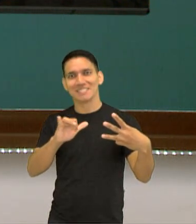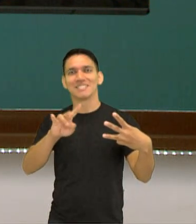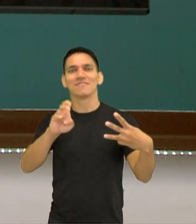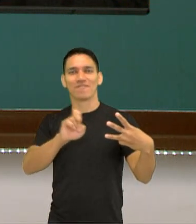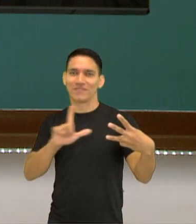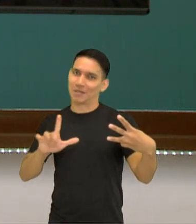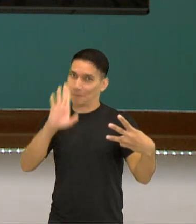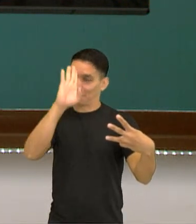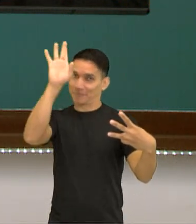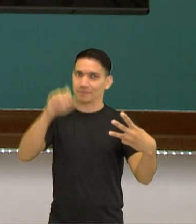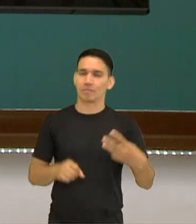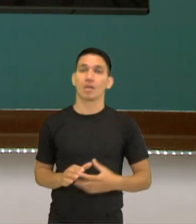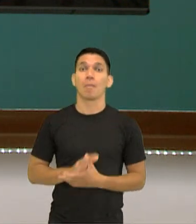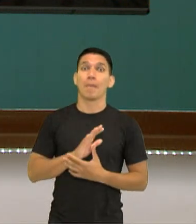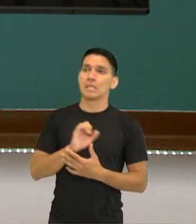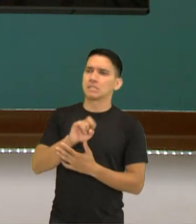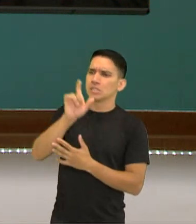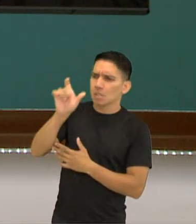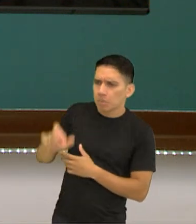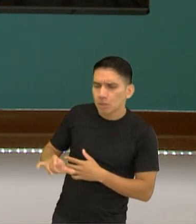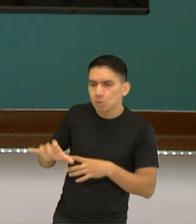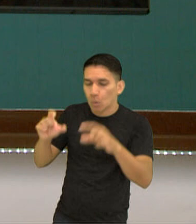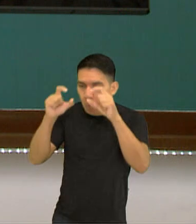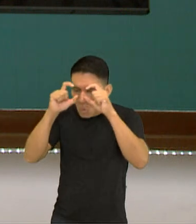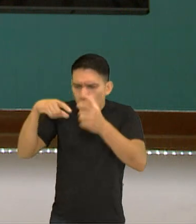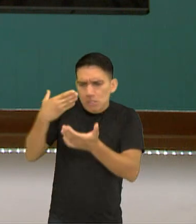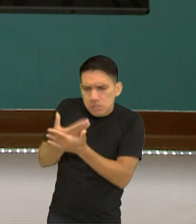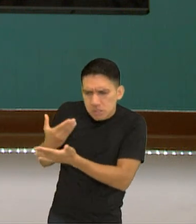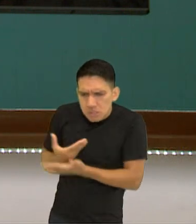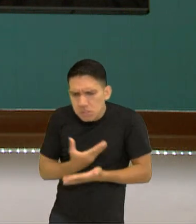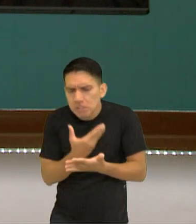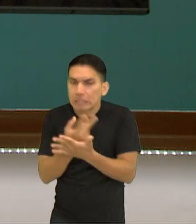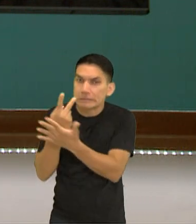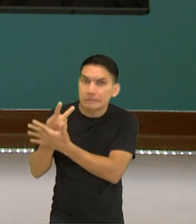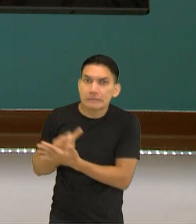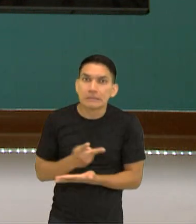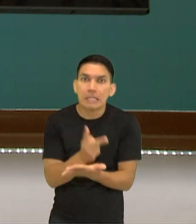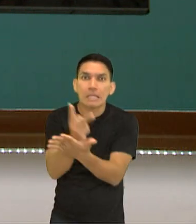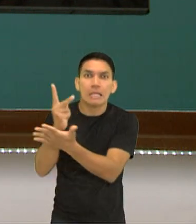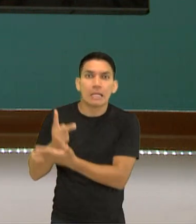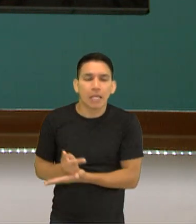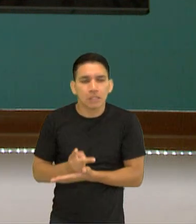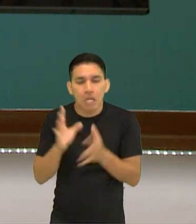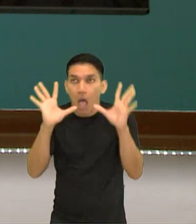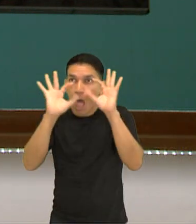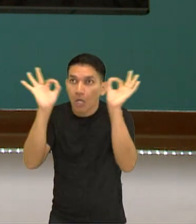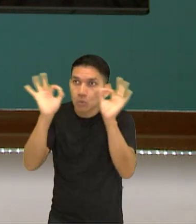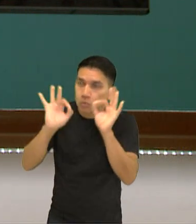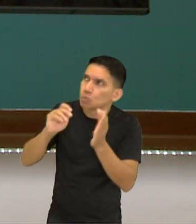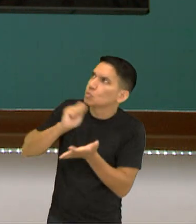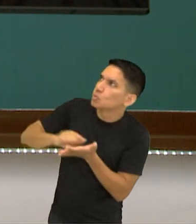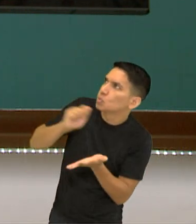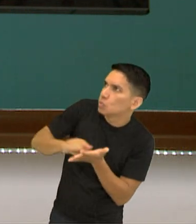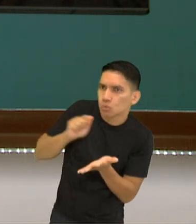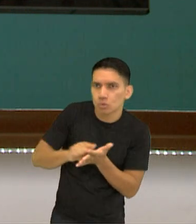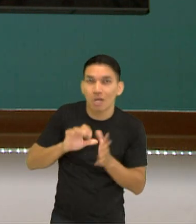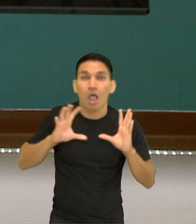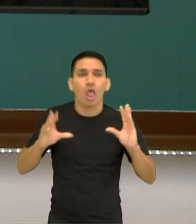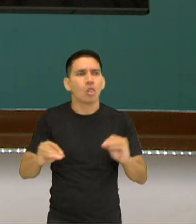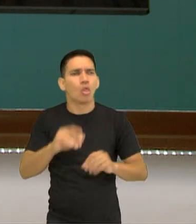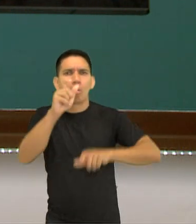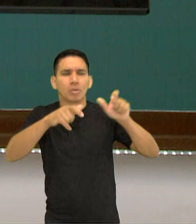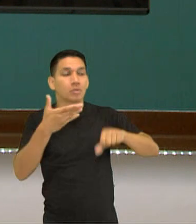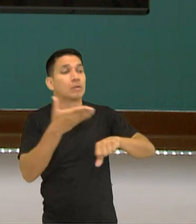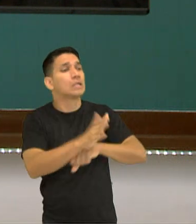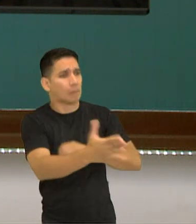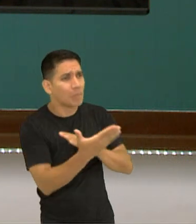né? E aquele que é o estudioso, que fica o tempo inteiro ali, prestando atenção, fazendo anotação, aquele que todo mundo vai pedir uma ajuda